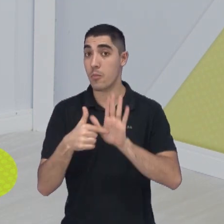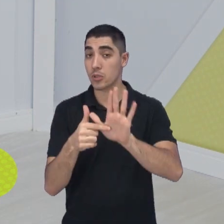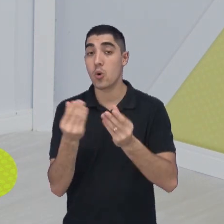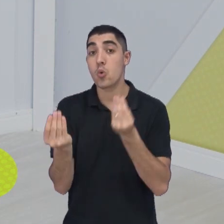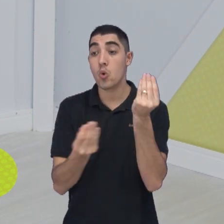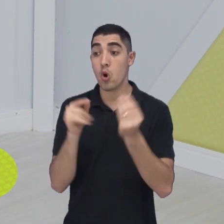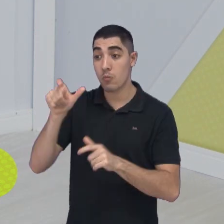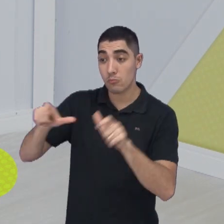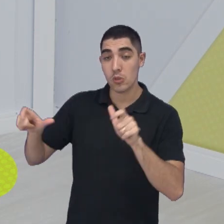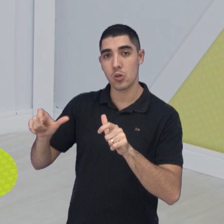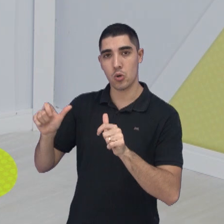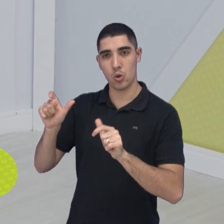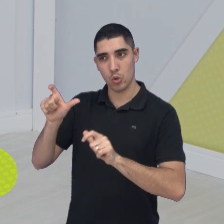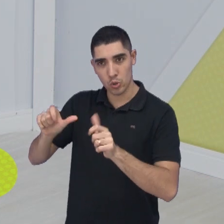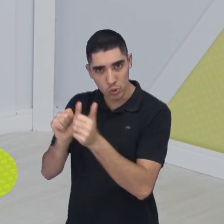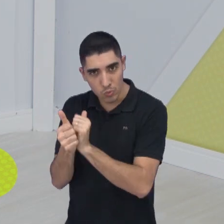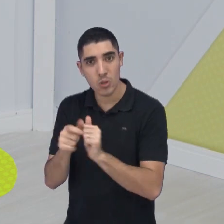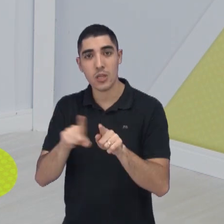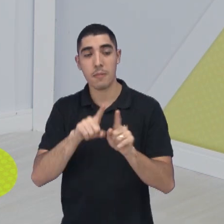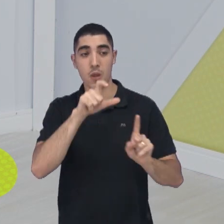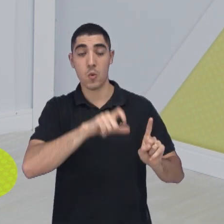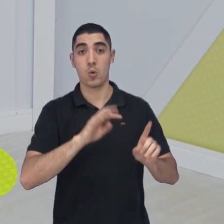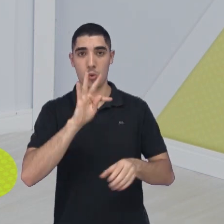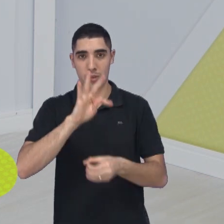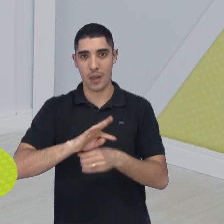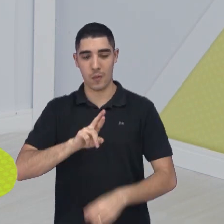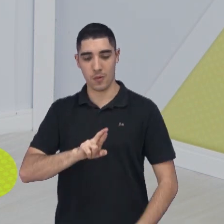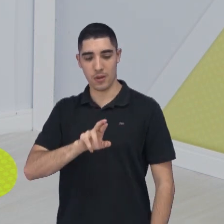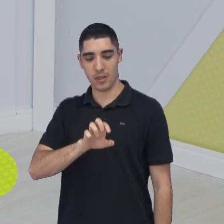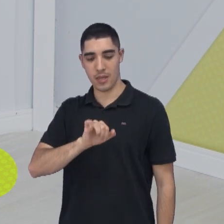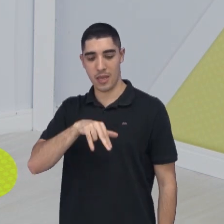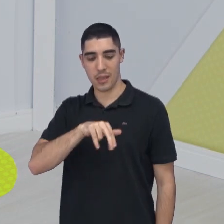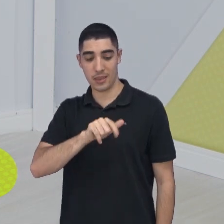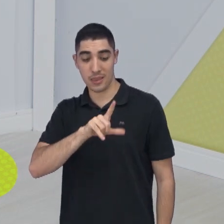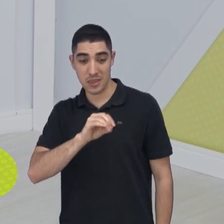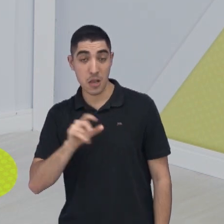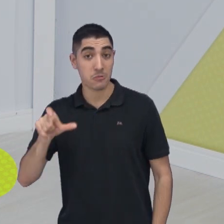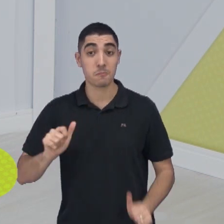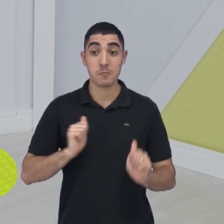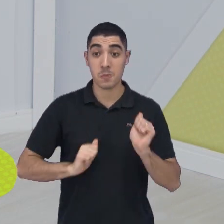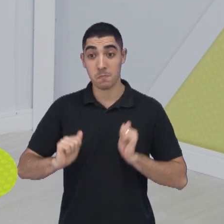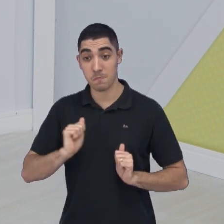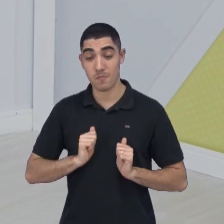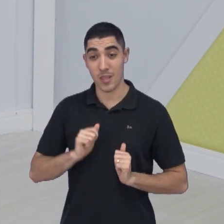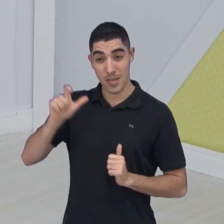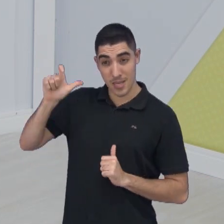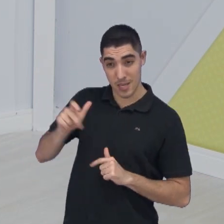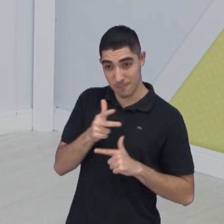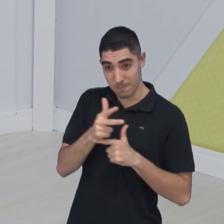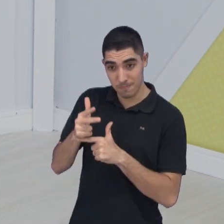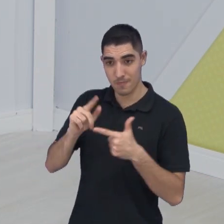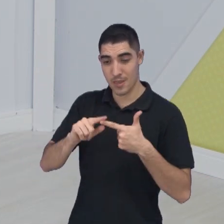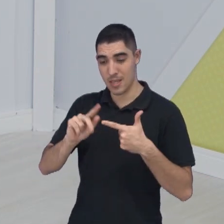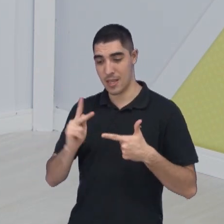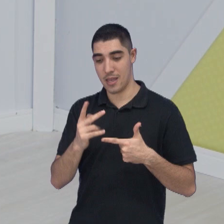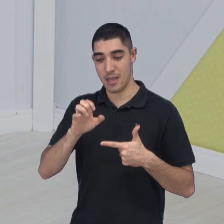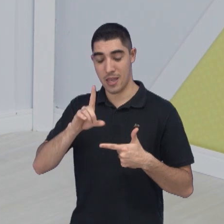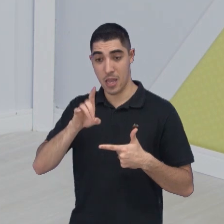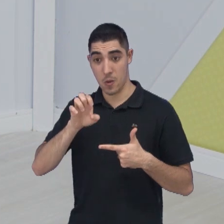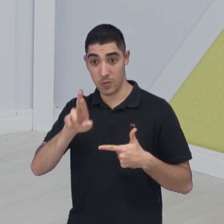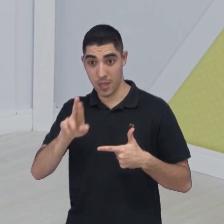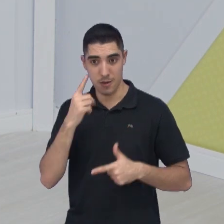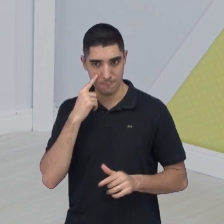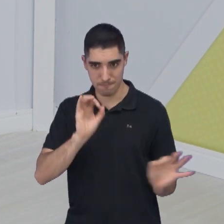dos jogadores e também do técnico Reinaldo Bacilieri para o jogo de logo mais. As imagens são de Helder Soares. Solta,